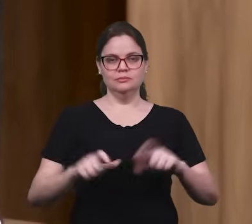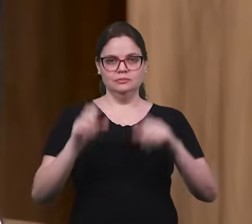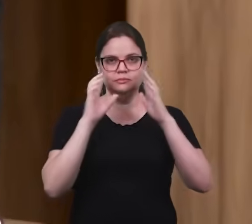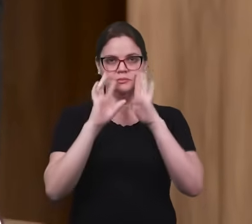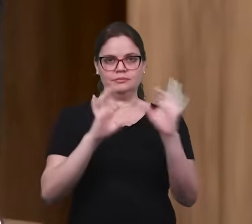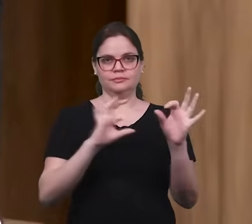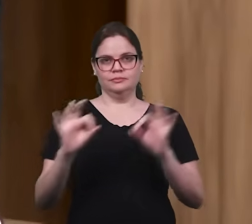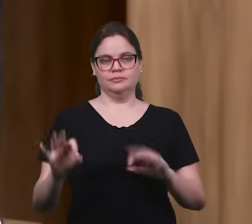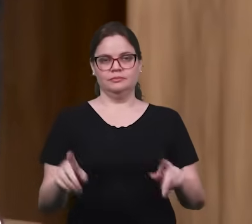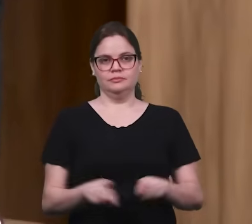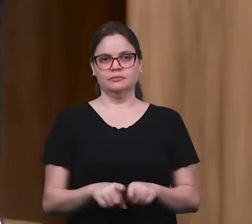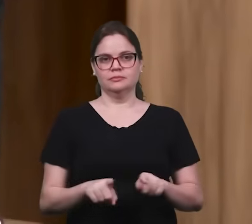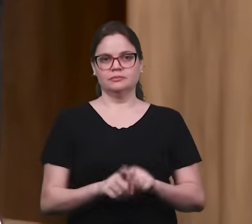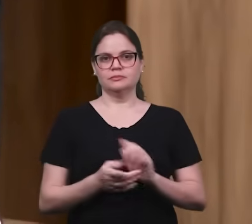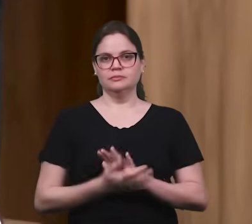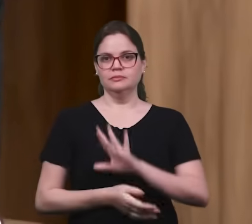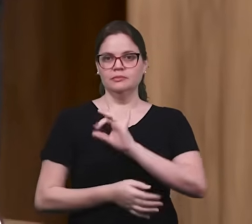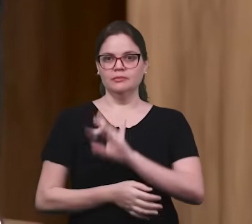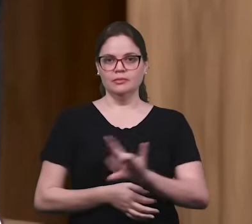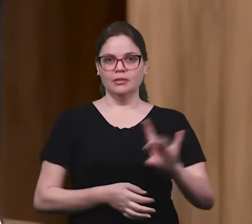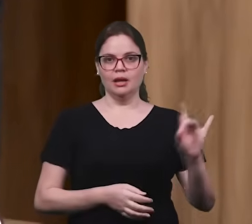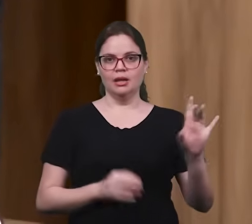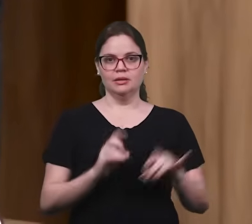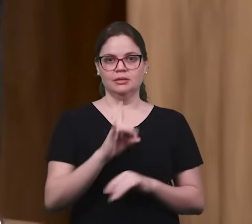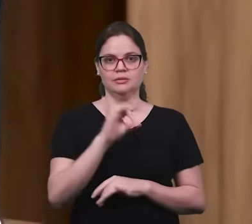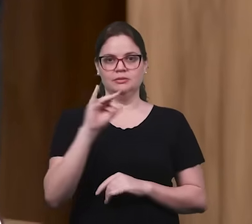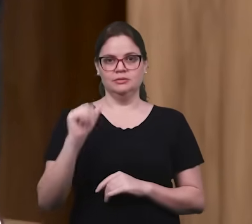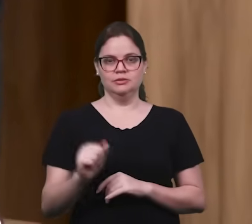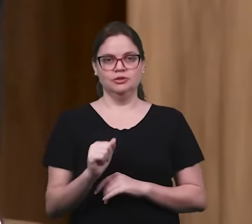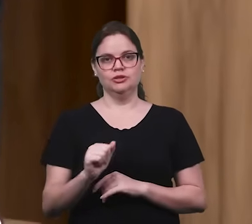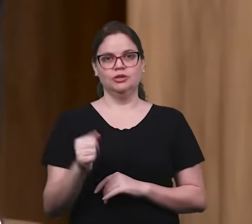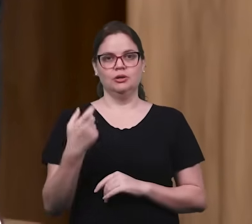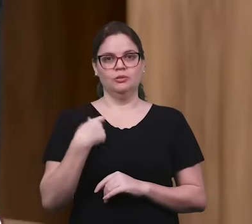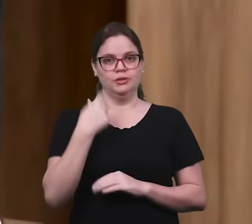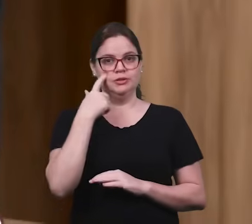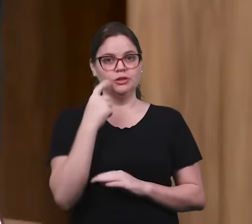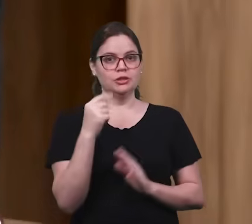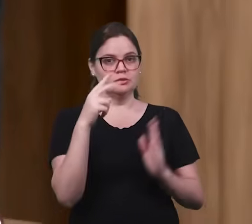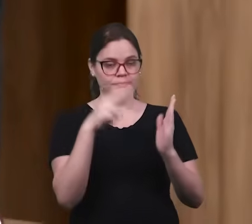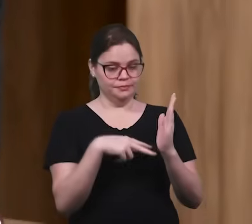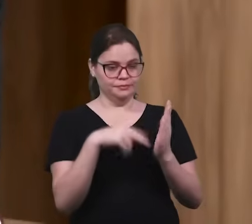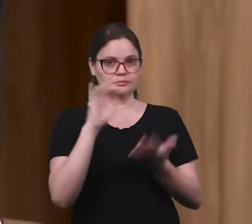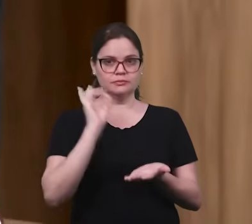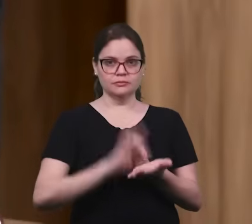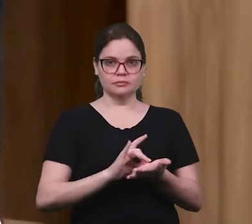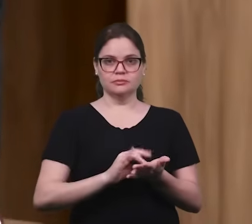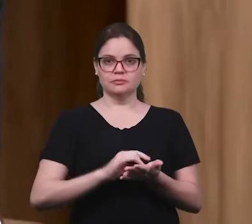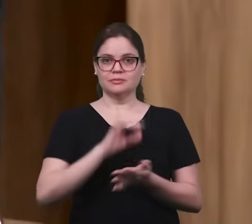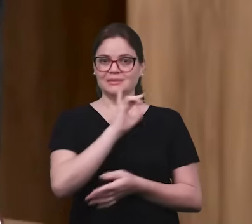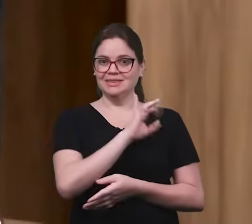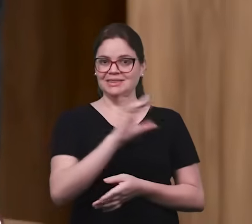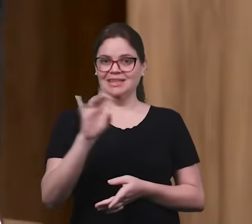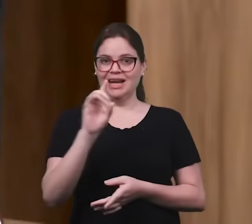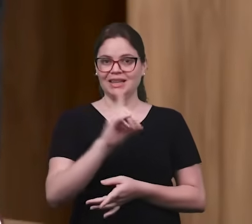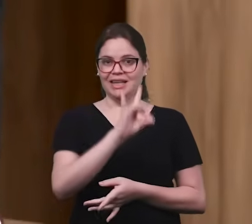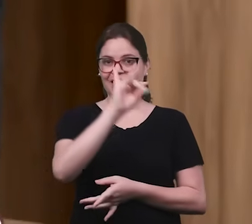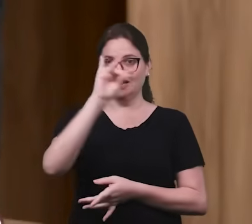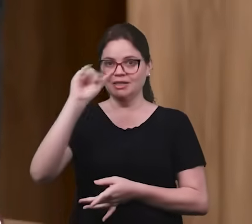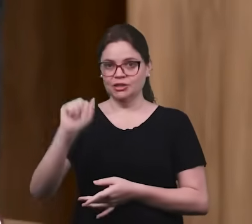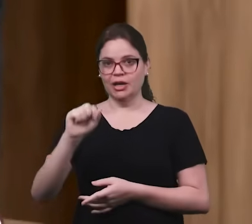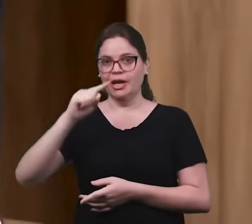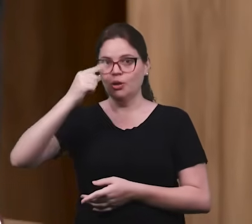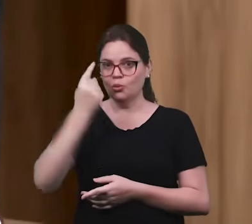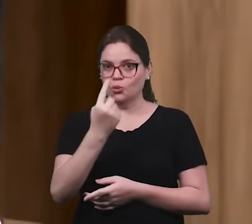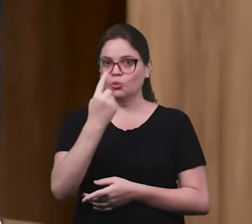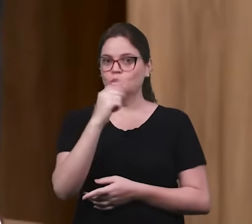nos acompanhando, inclusive, que cada dia da criação, quando a gente olha para a palavra no original, podemos dizer que está se